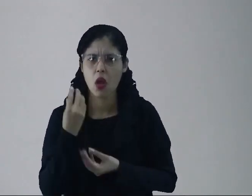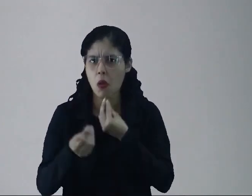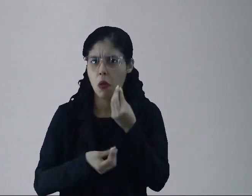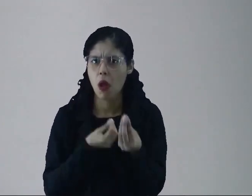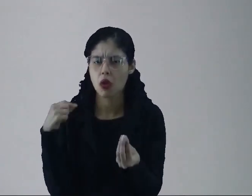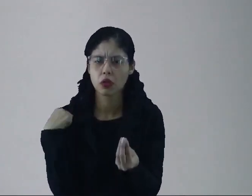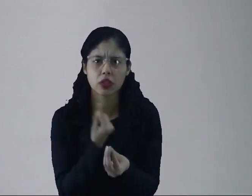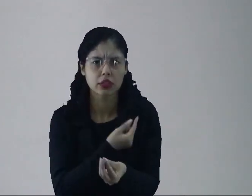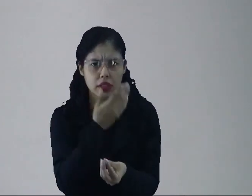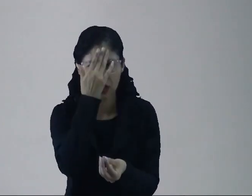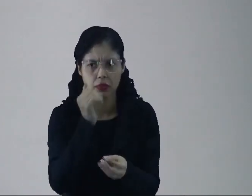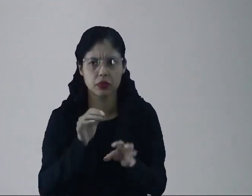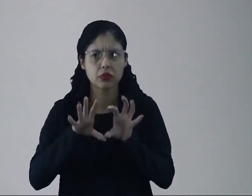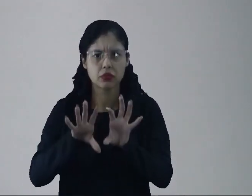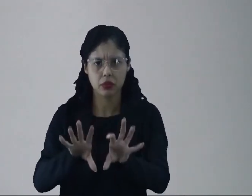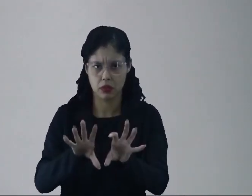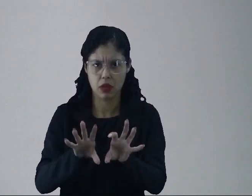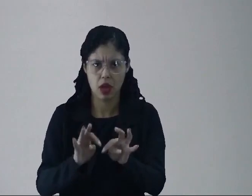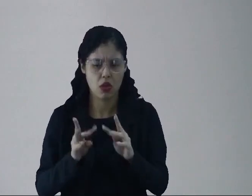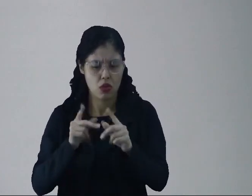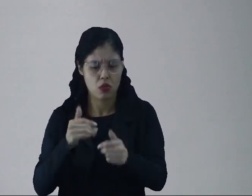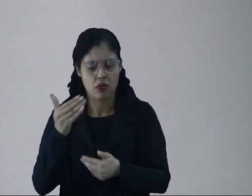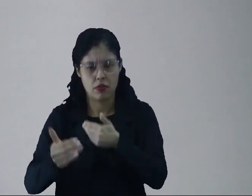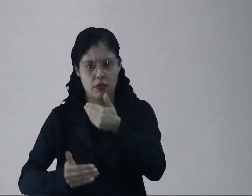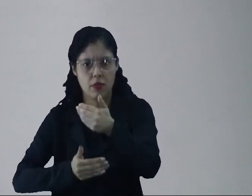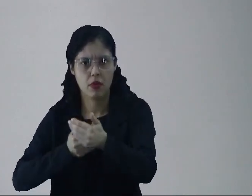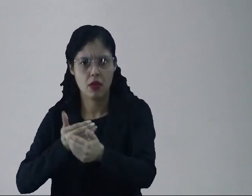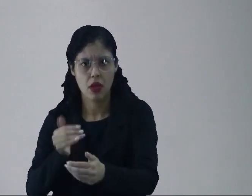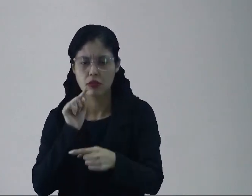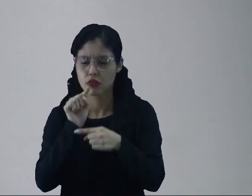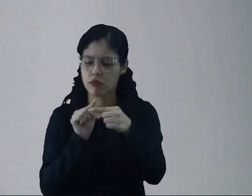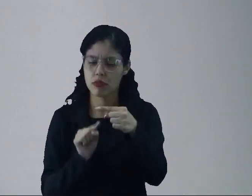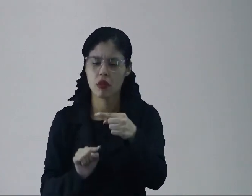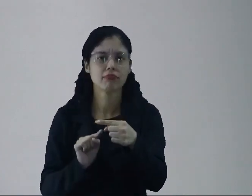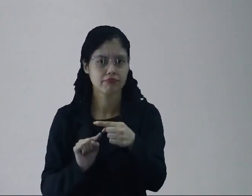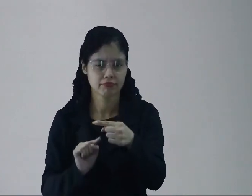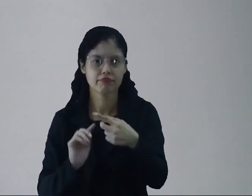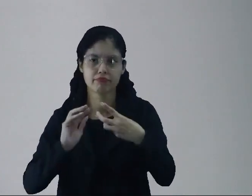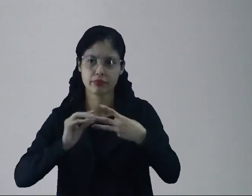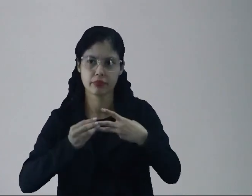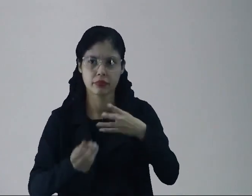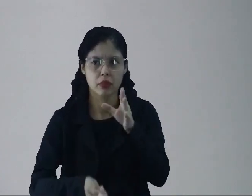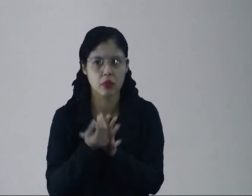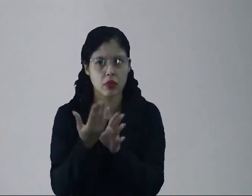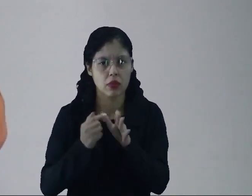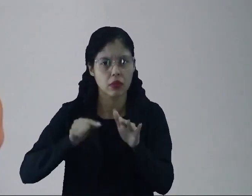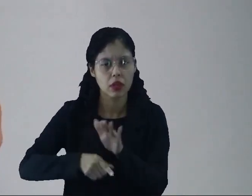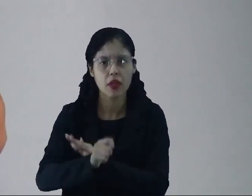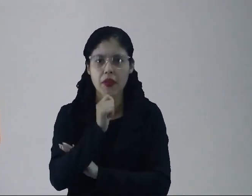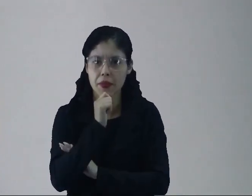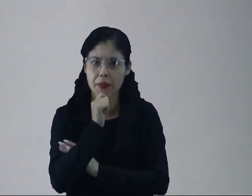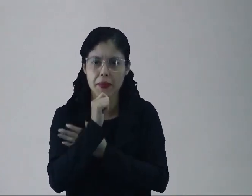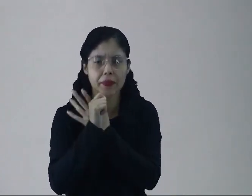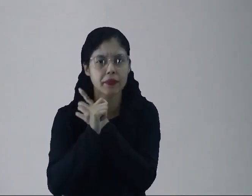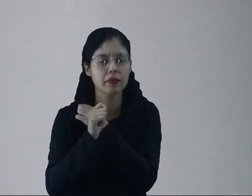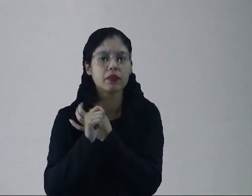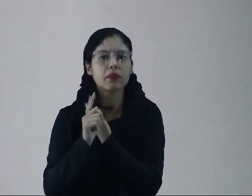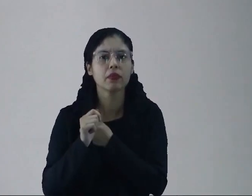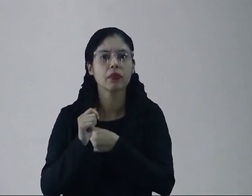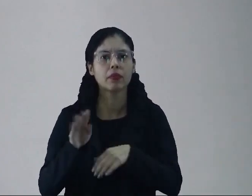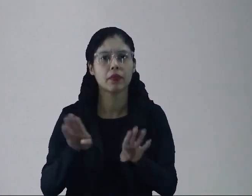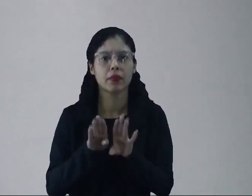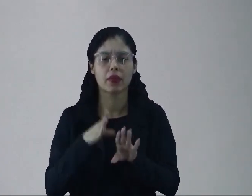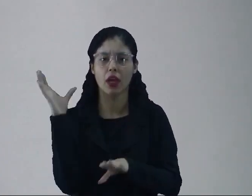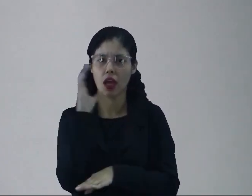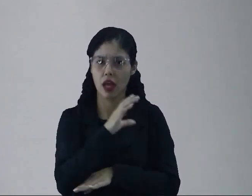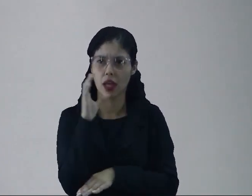a gente sabe tudo isso, né? Todo esse processo, seja de divisão celular, ou seja de produção de coisas dentro da célula, eles são rápidos.